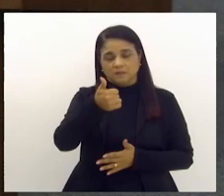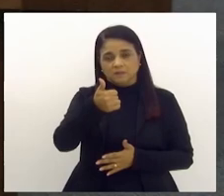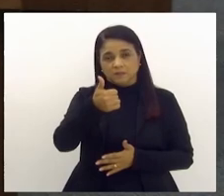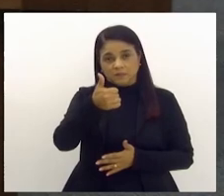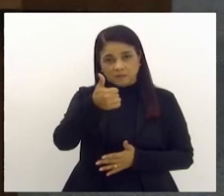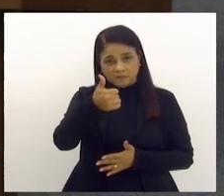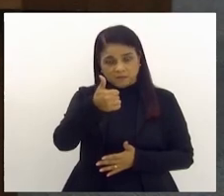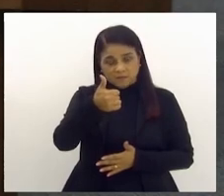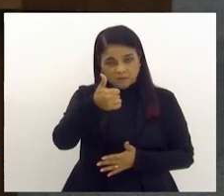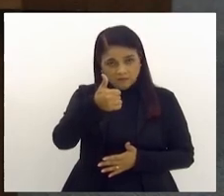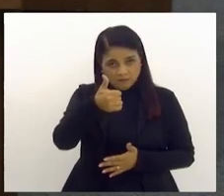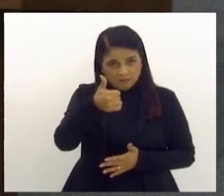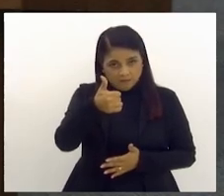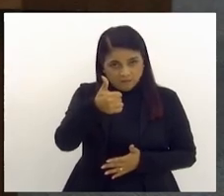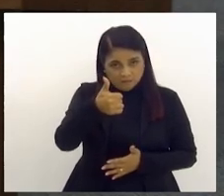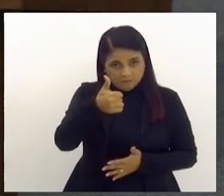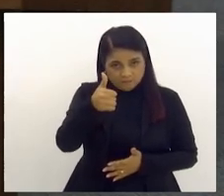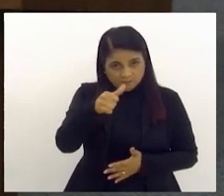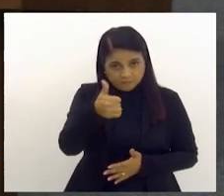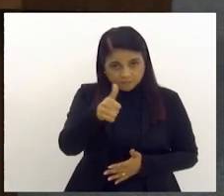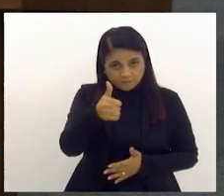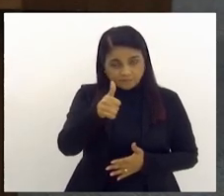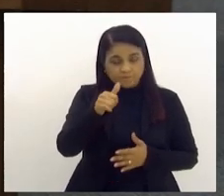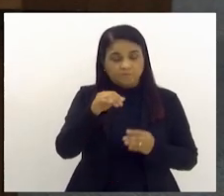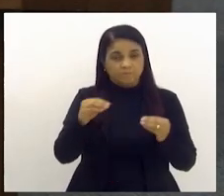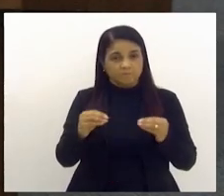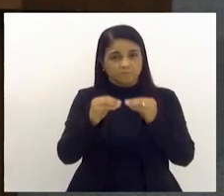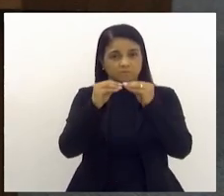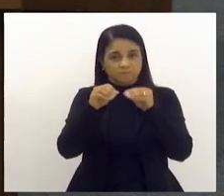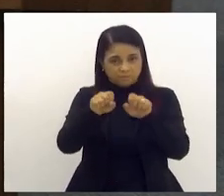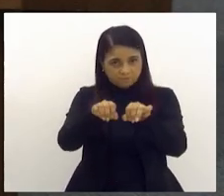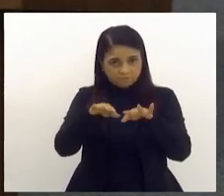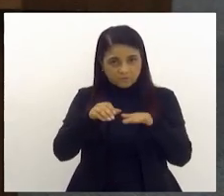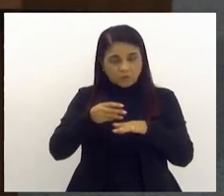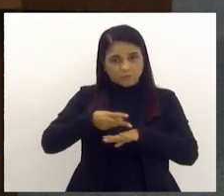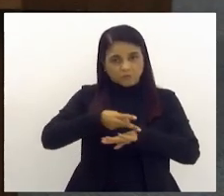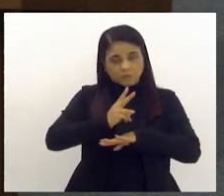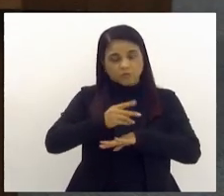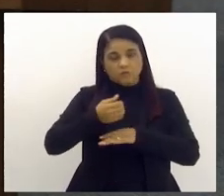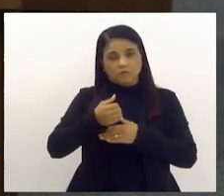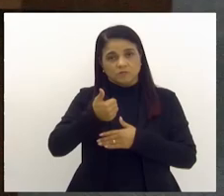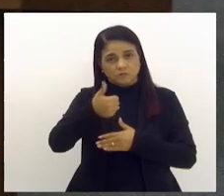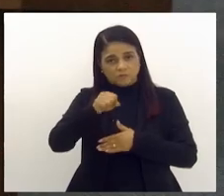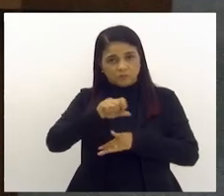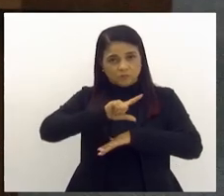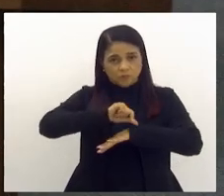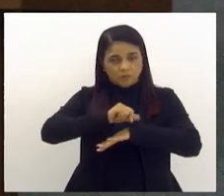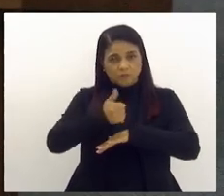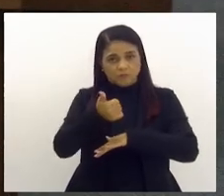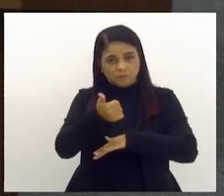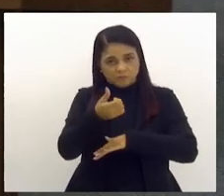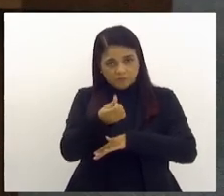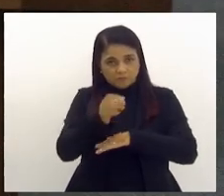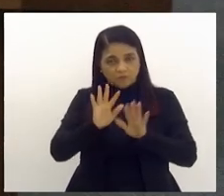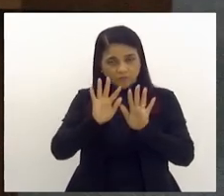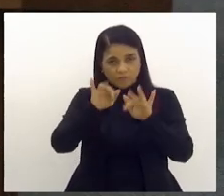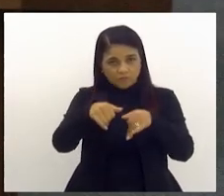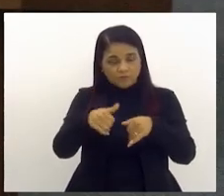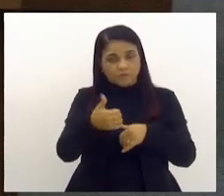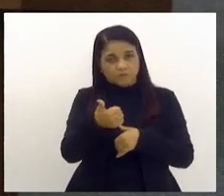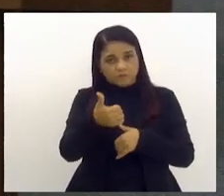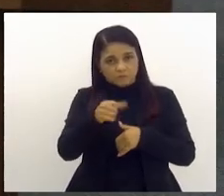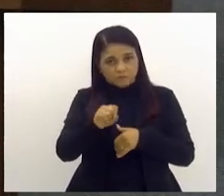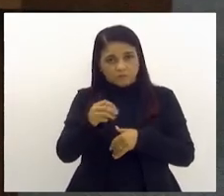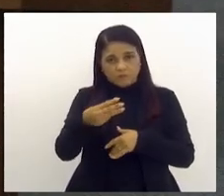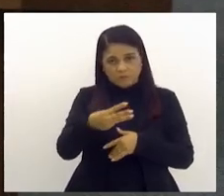11ª sessão extraordinária, que iniciada às 18 horas e 16 minutos, encerrasse às 18 horas